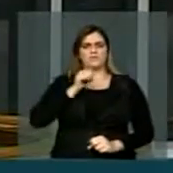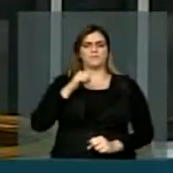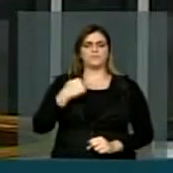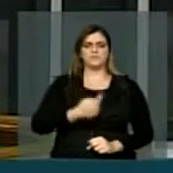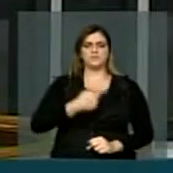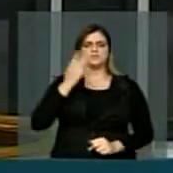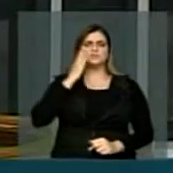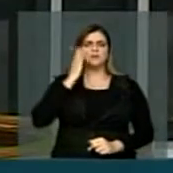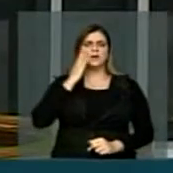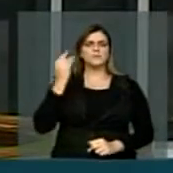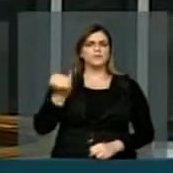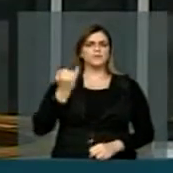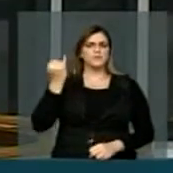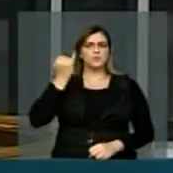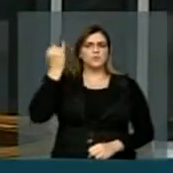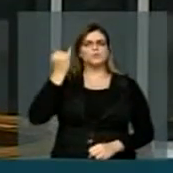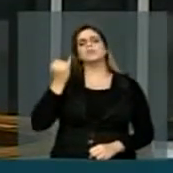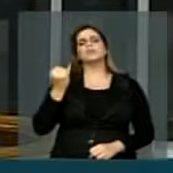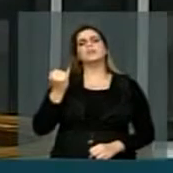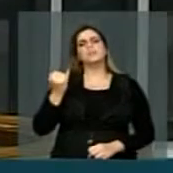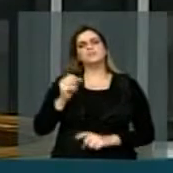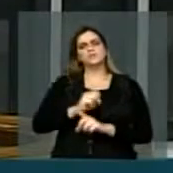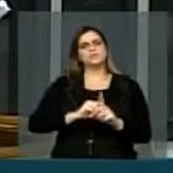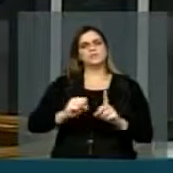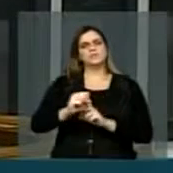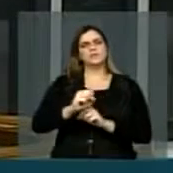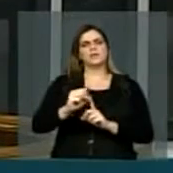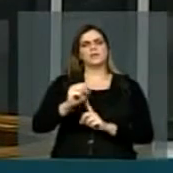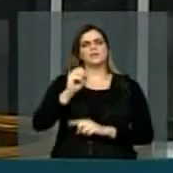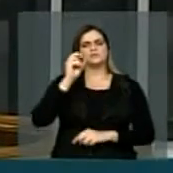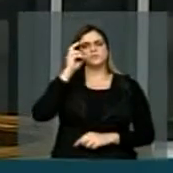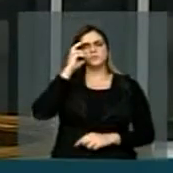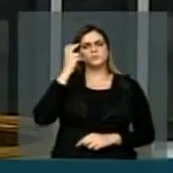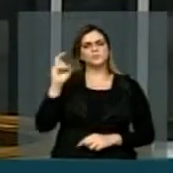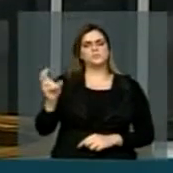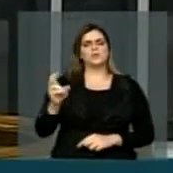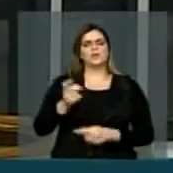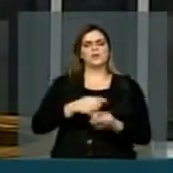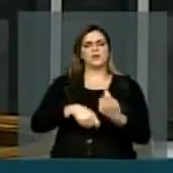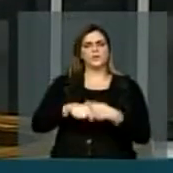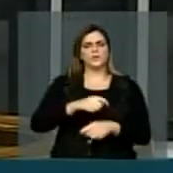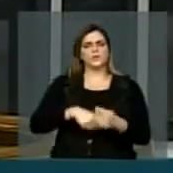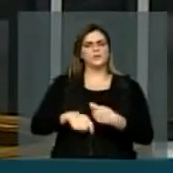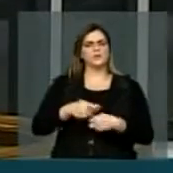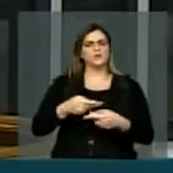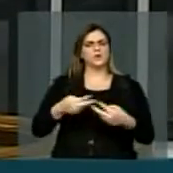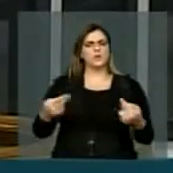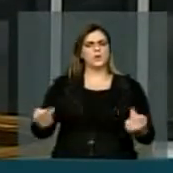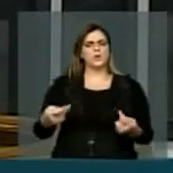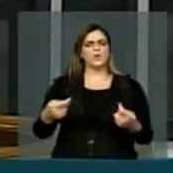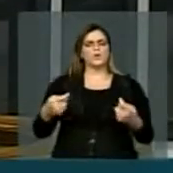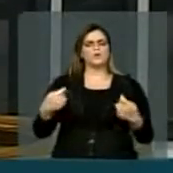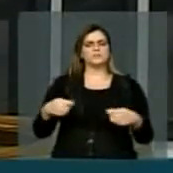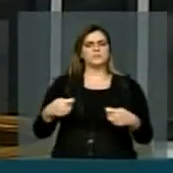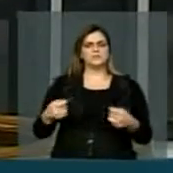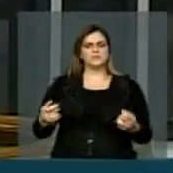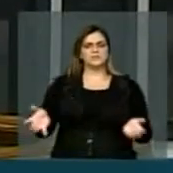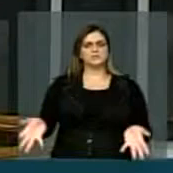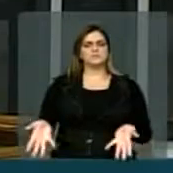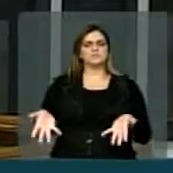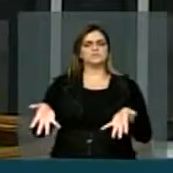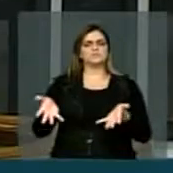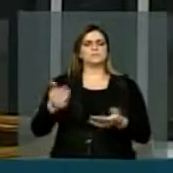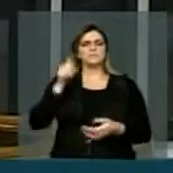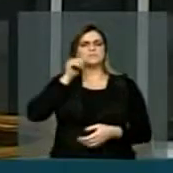da importância dos determinantes socioeconômicos, culturais e ambientais em relação à morbimortalidade